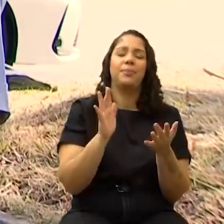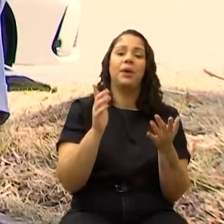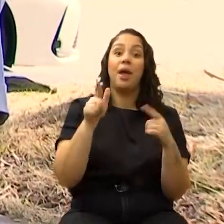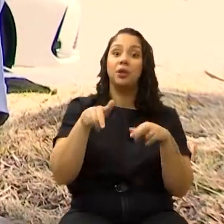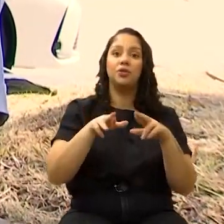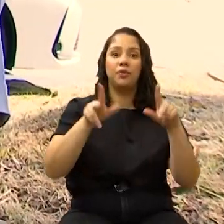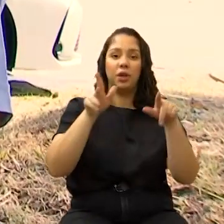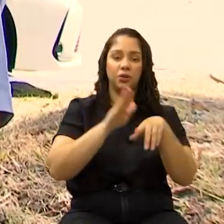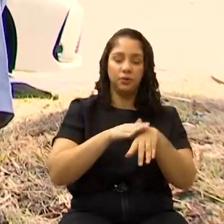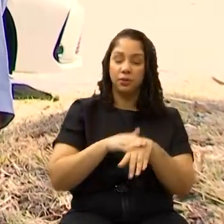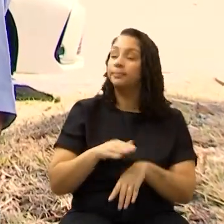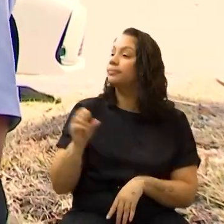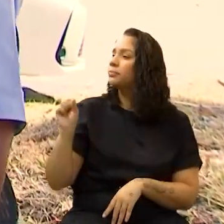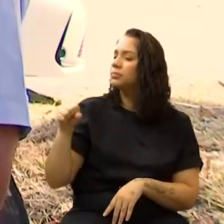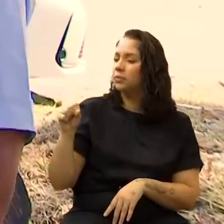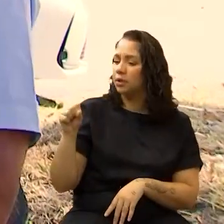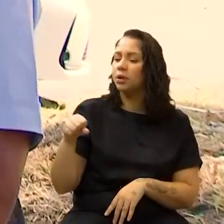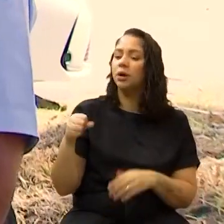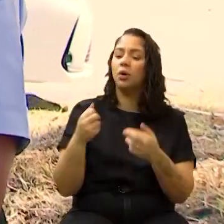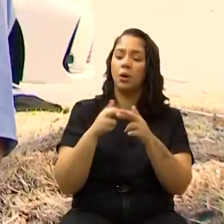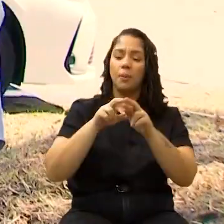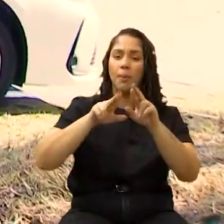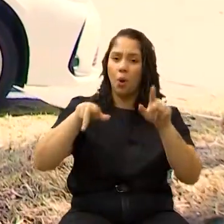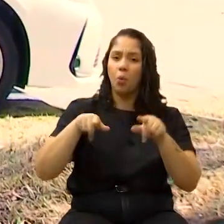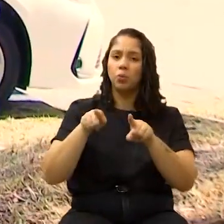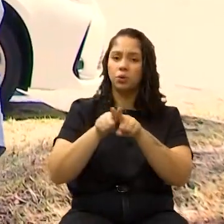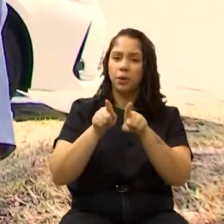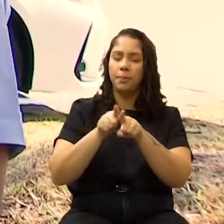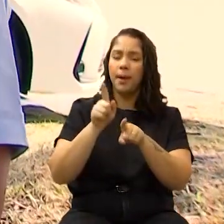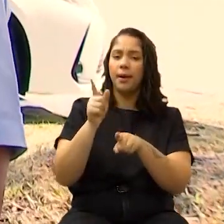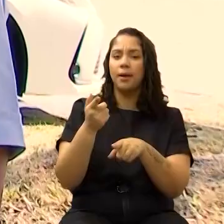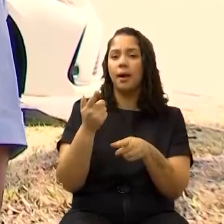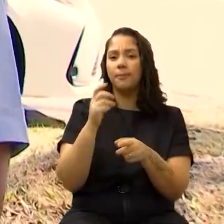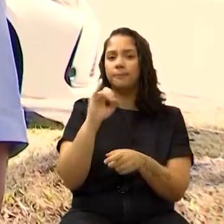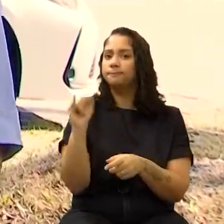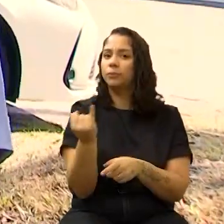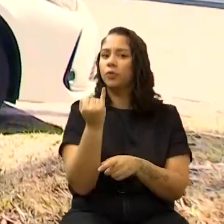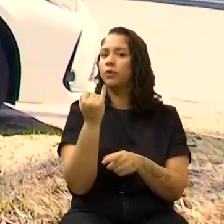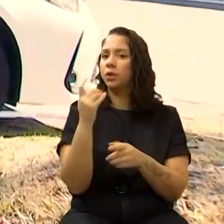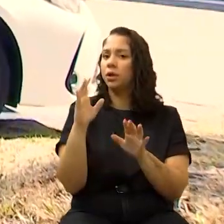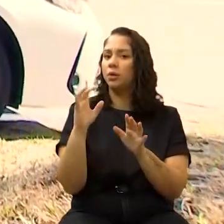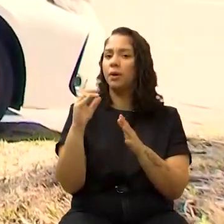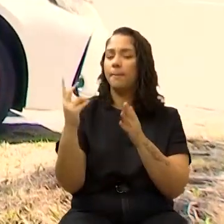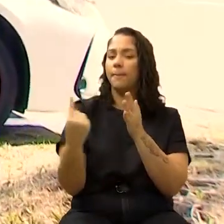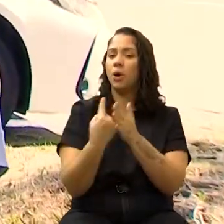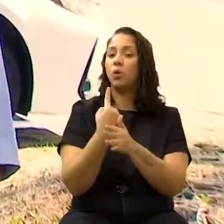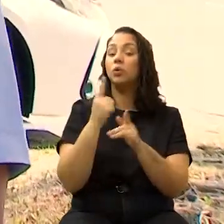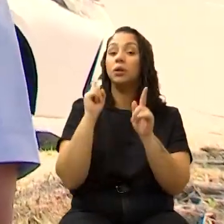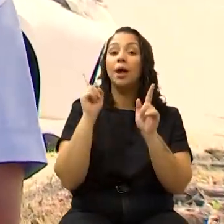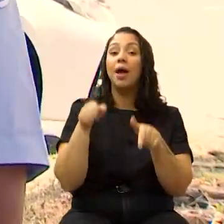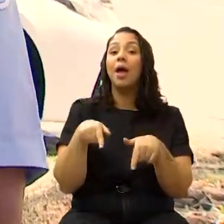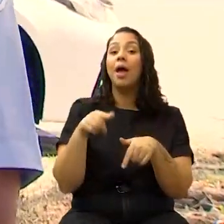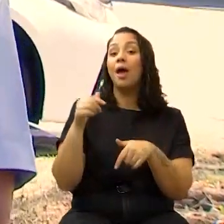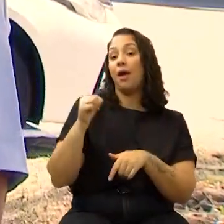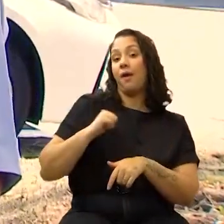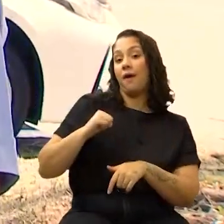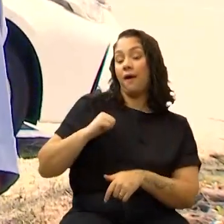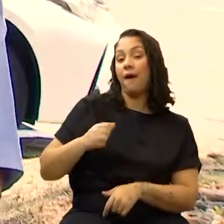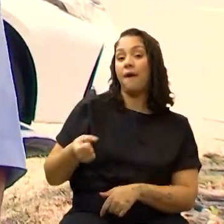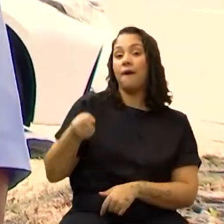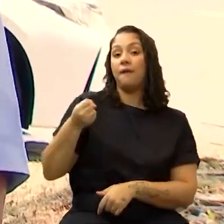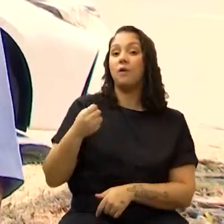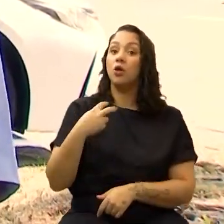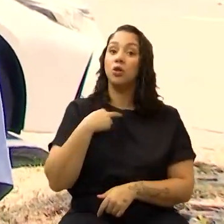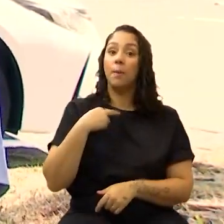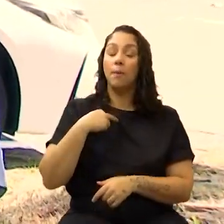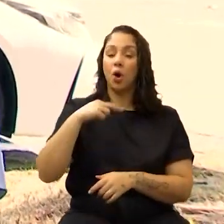isso faz toda a diferença. Com certeza. Uma coisa também, aproveitando aí, bem lembrando a sua pergunta, é a questão de bagagem, ela não